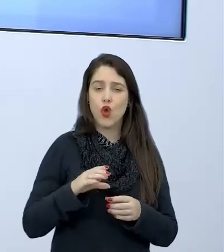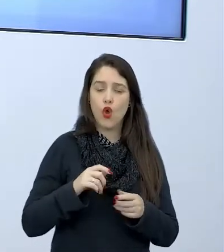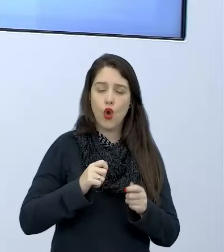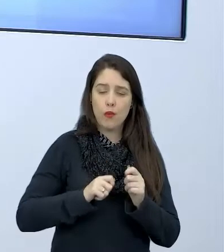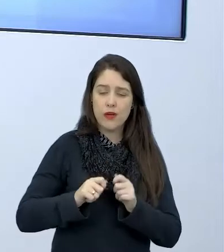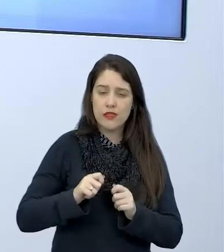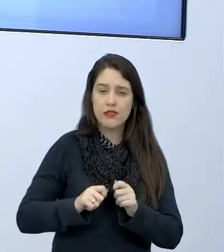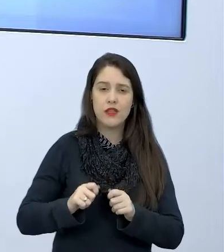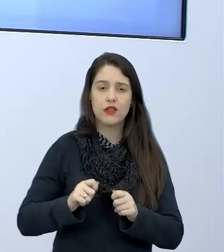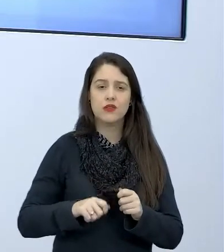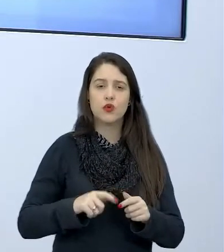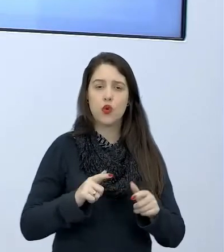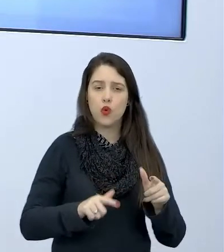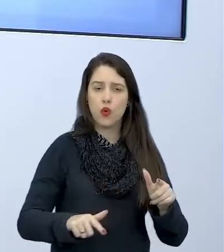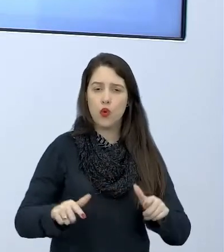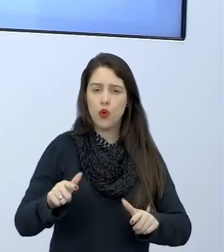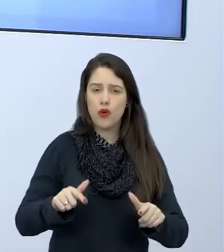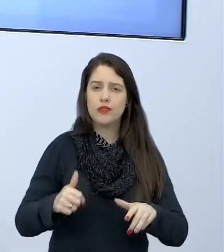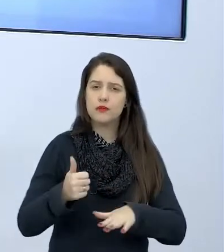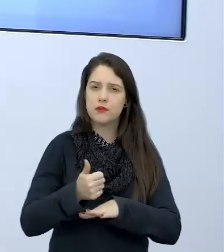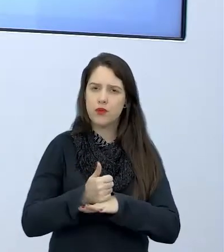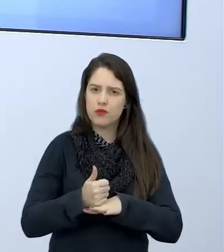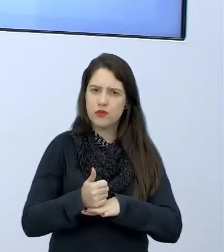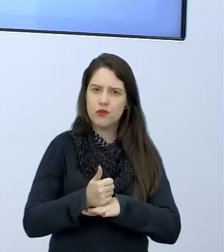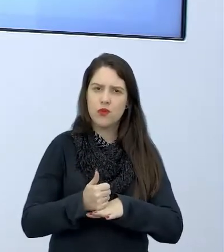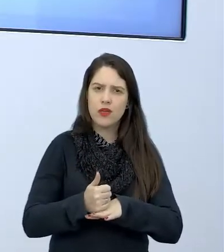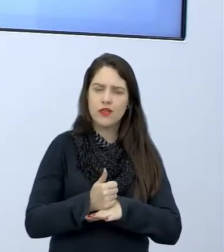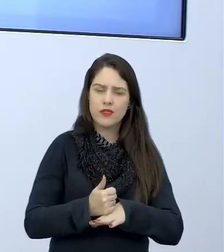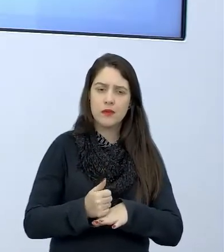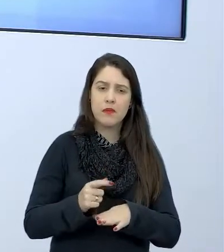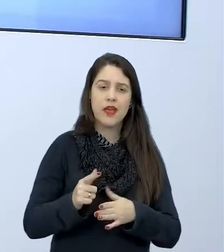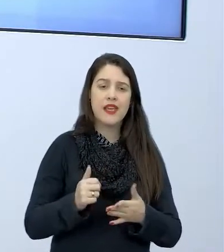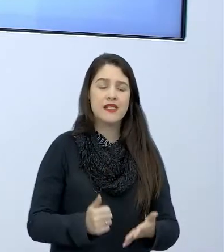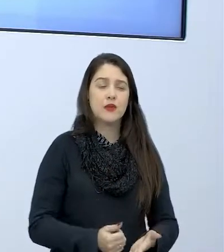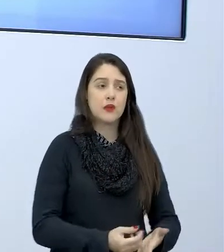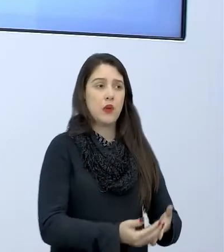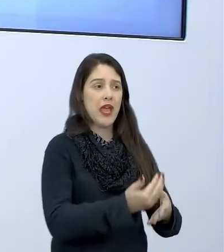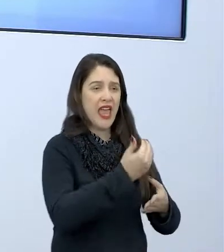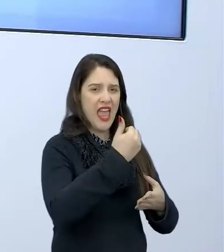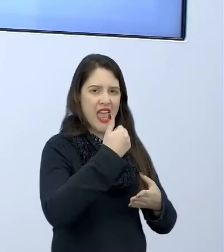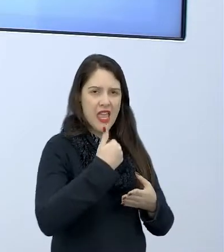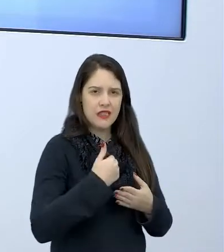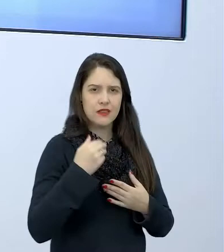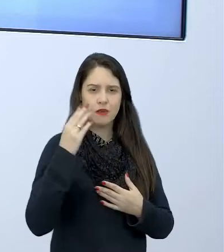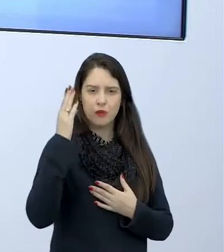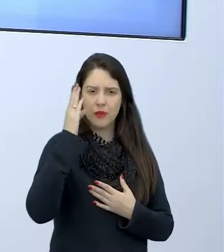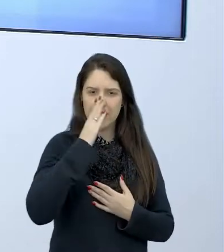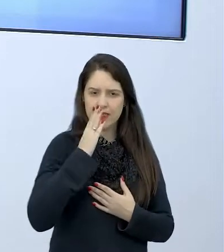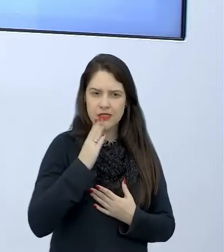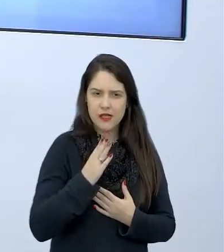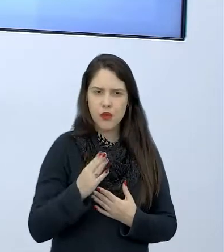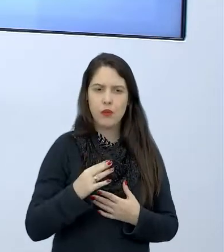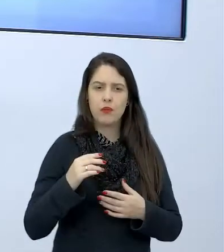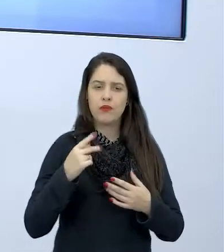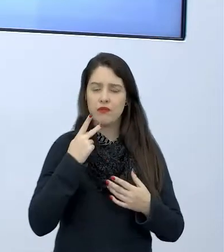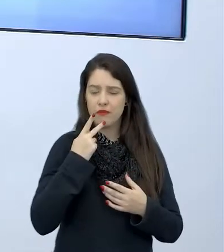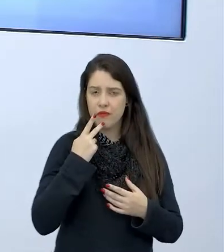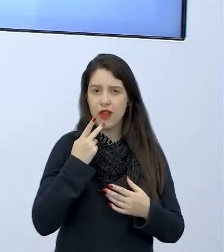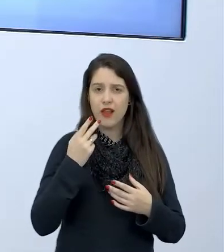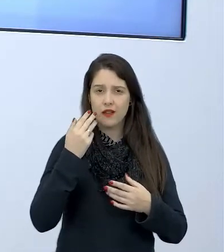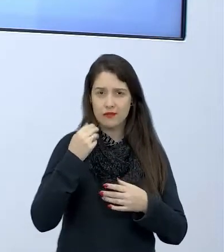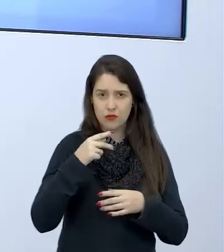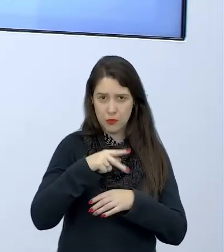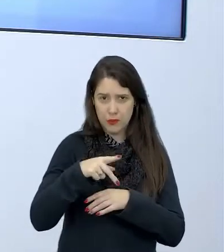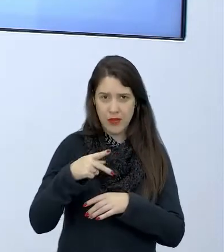comerciantes, eles tinham outras profissões. Mas quando eles vêm para o Brasil, isso a gente está falando do Brasil, mas a gente pode até estender para